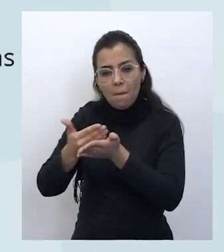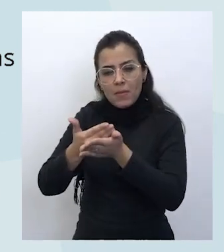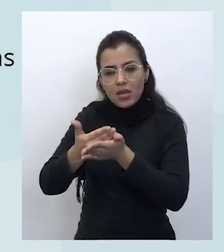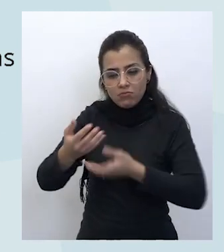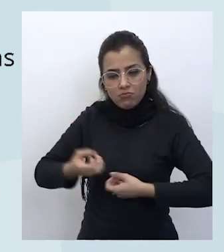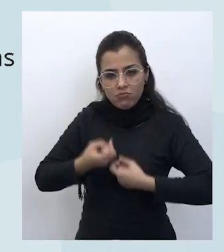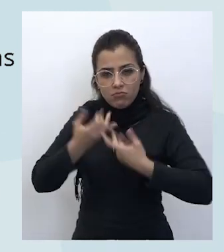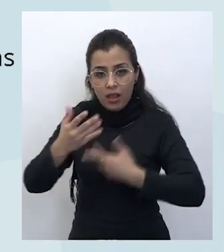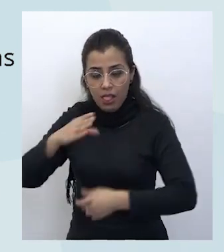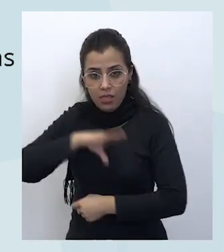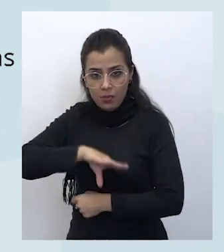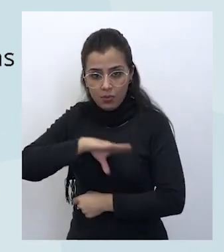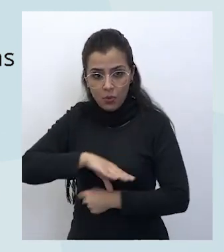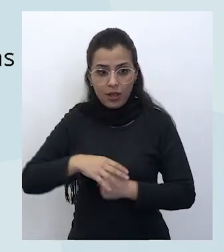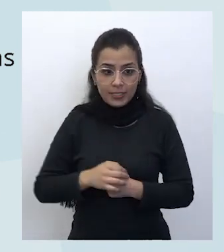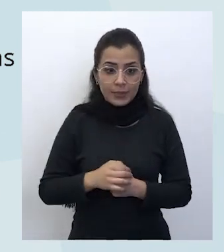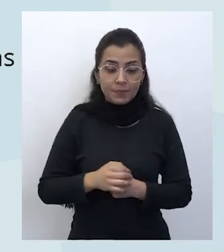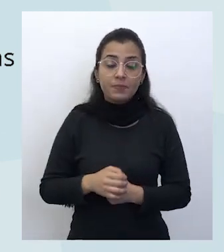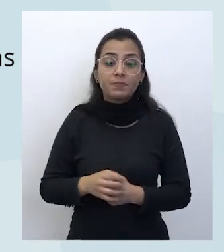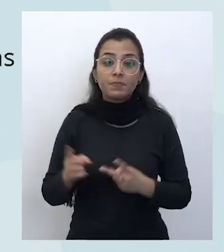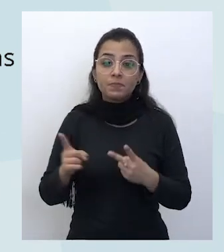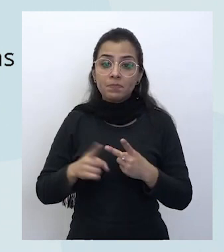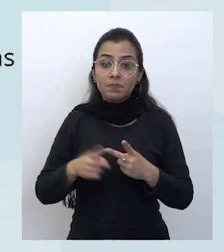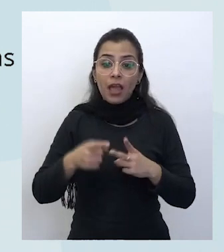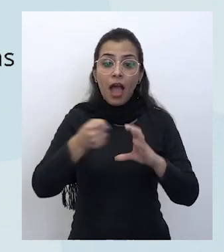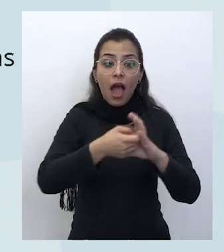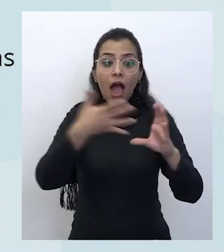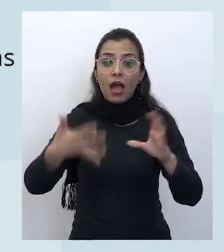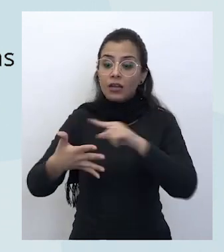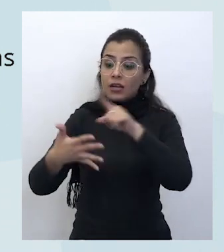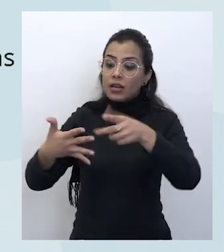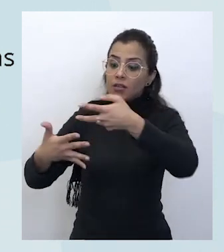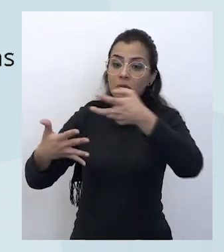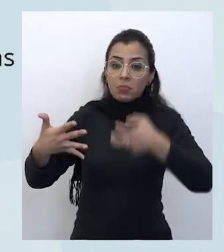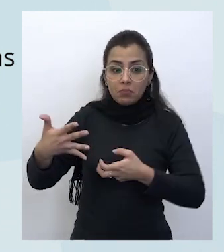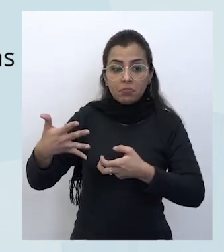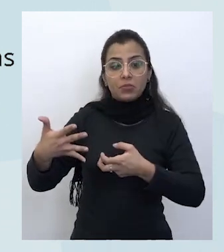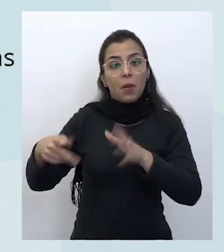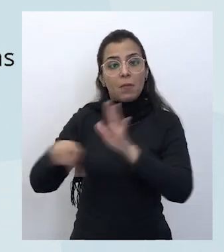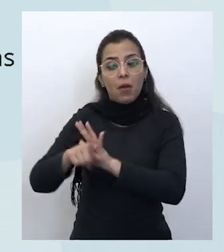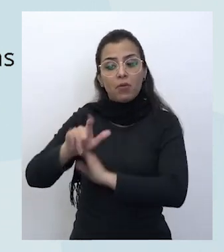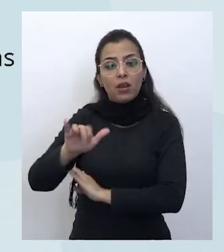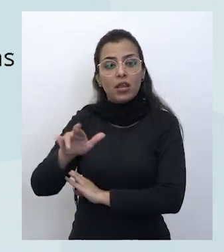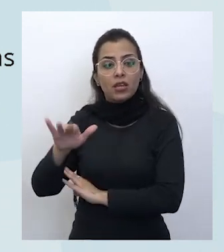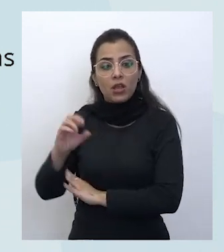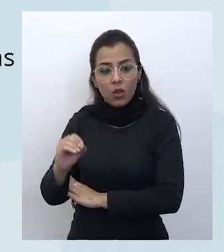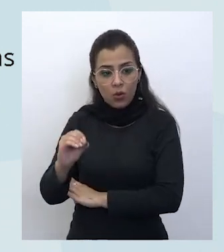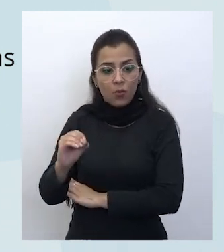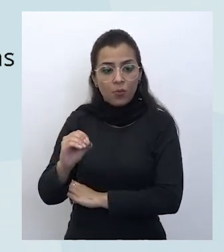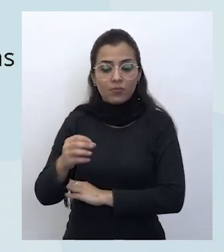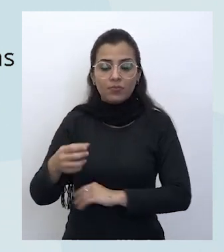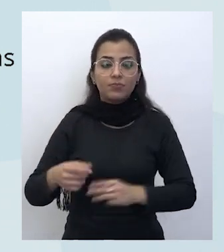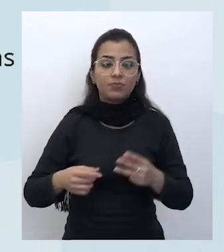assunto. Nós reconheceremos características das poesias lírico-medievais e vamos diferenciar